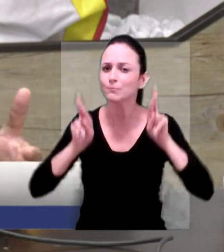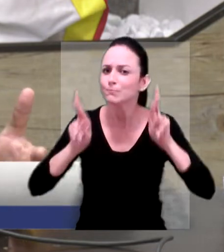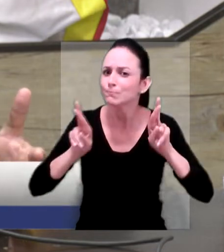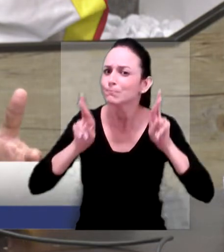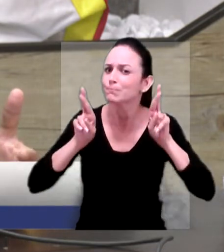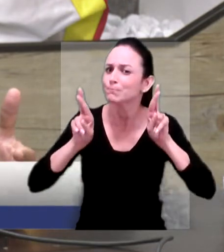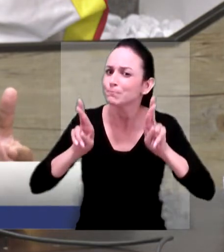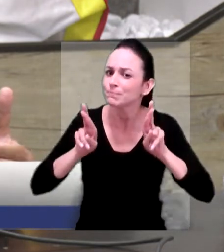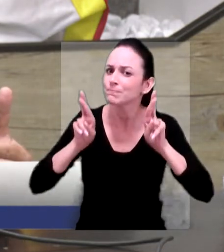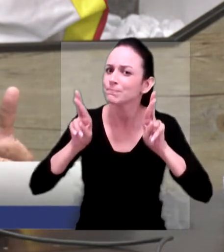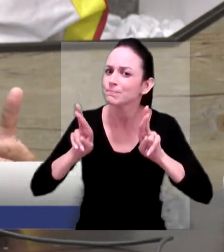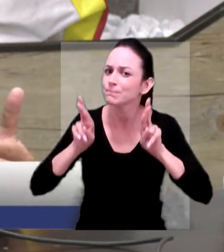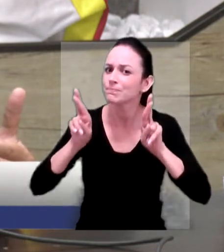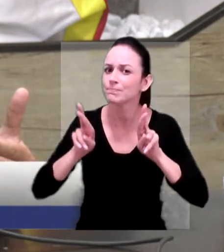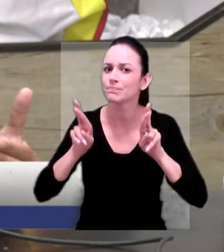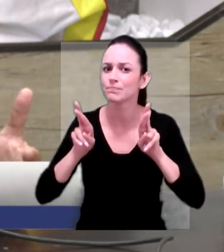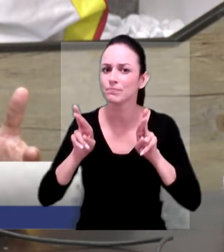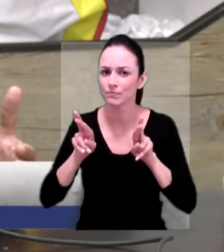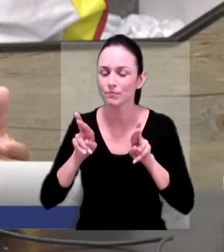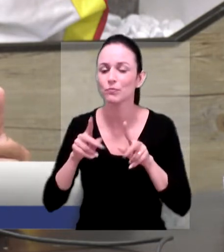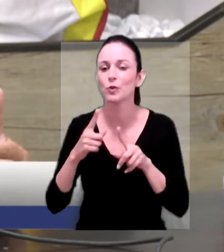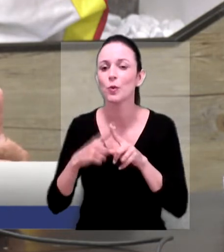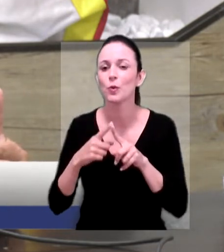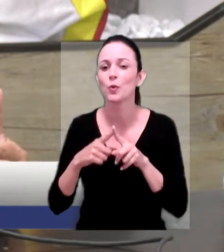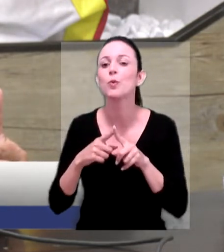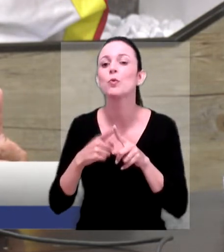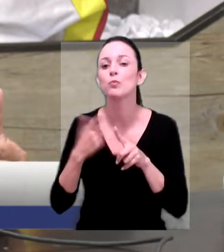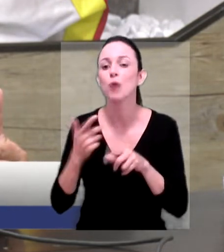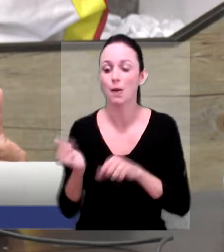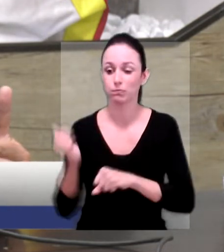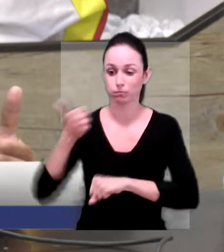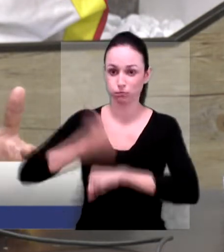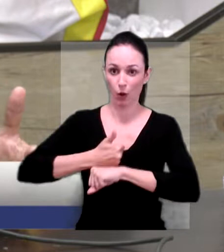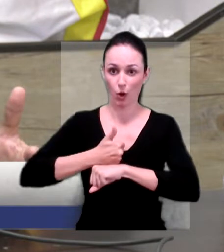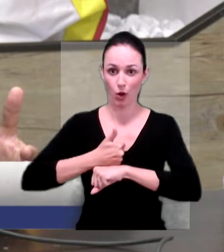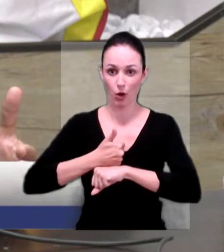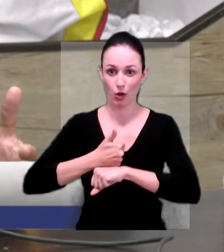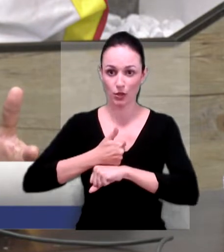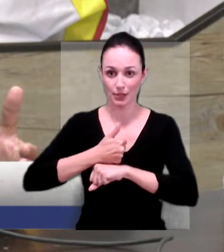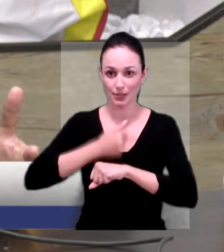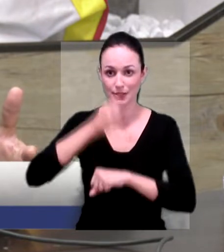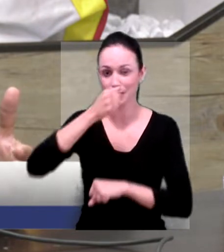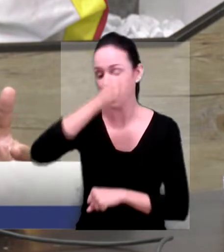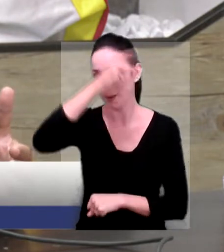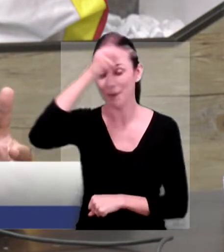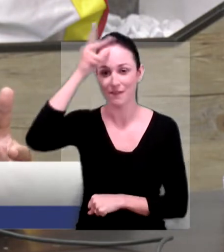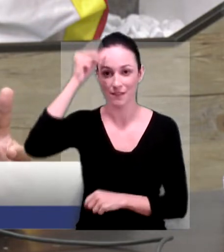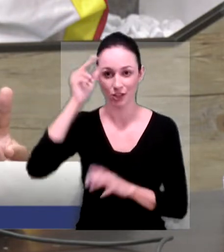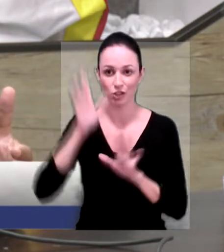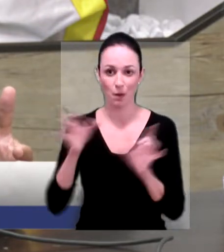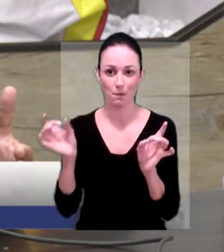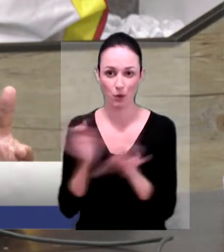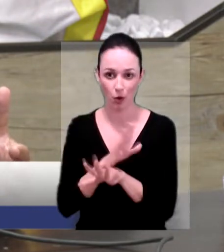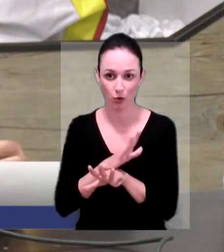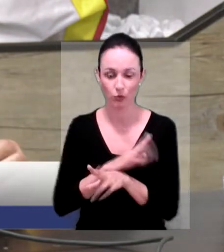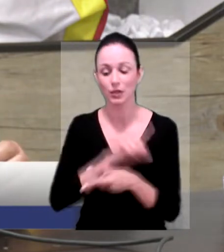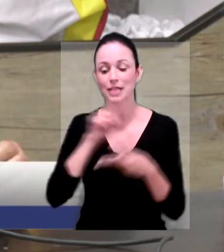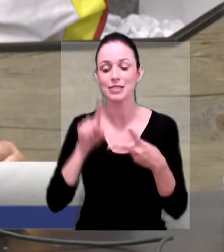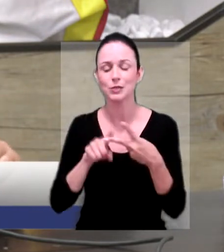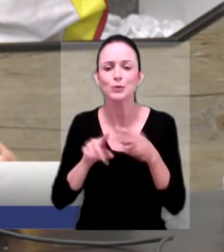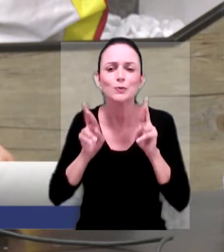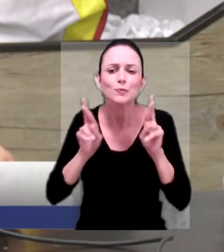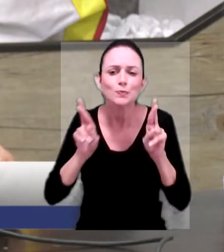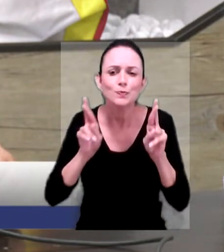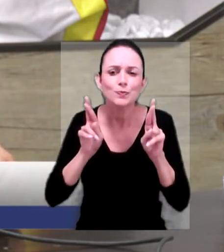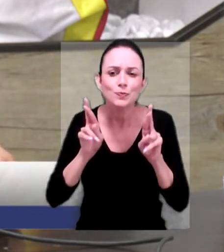da posse do nosso prefeito, que já foi feita, e a segunda expectativa seria do novo presidente da